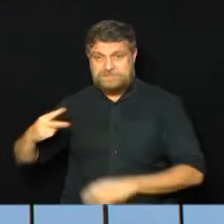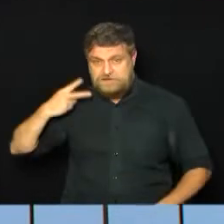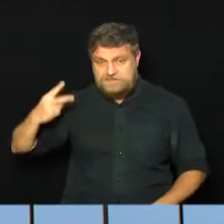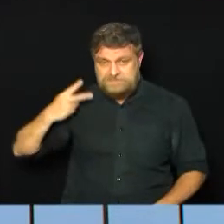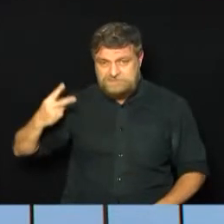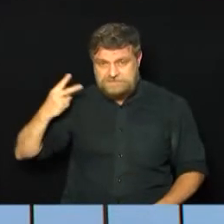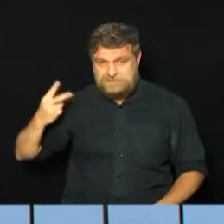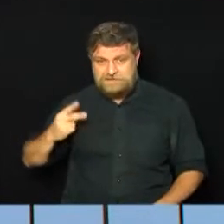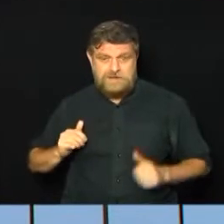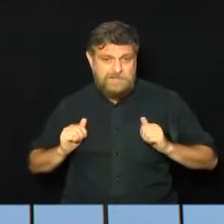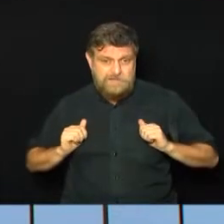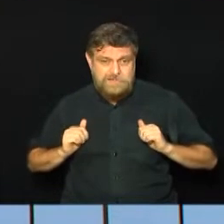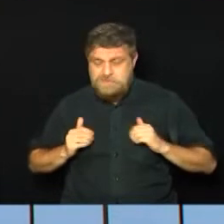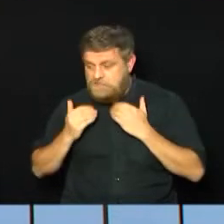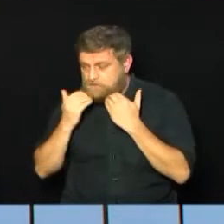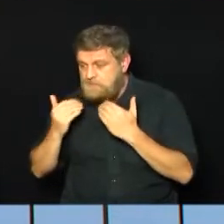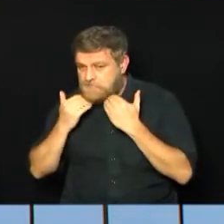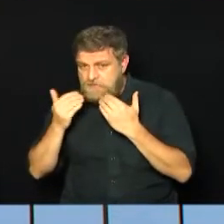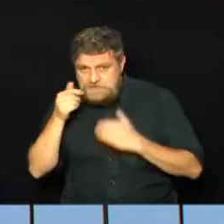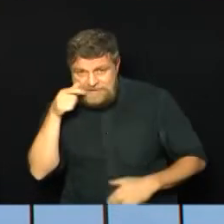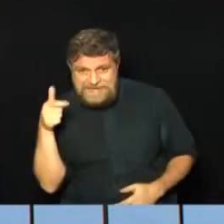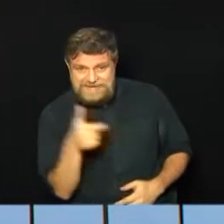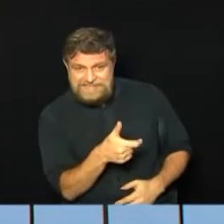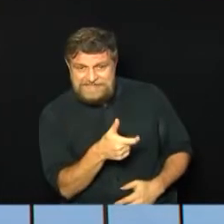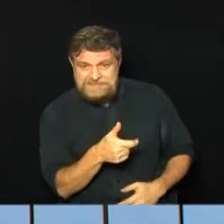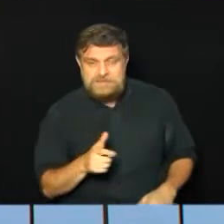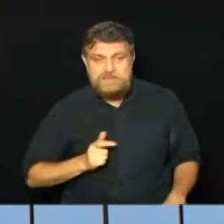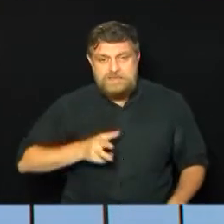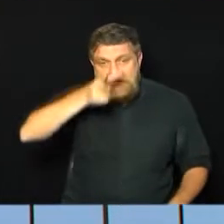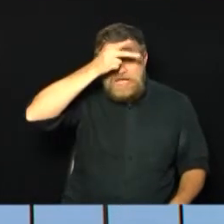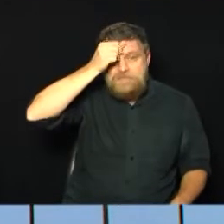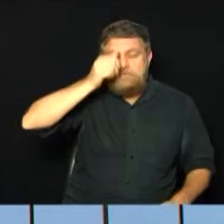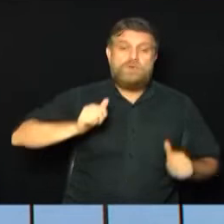não tiver interesse em fazer isso, e se o governo executivo